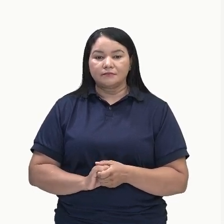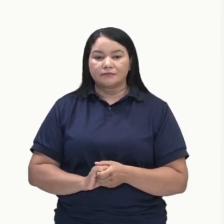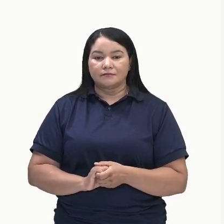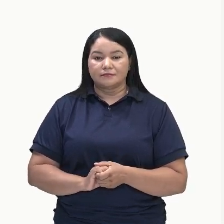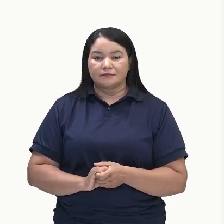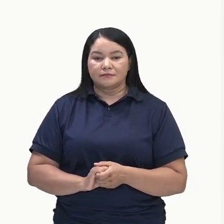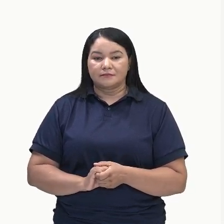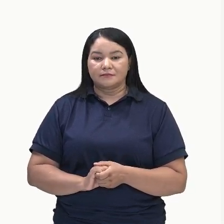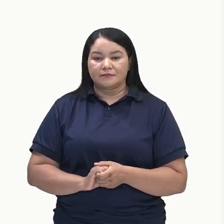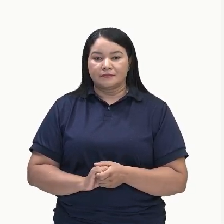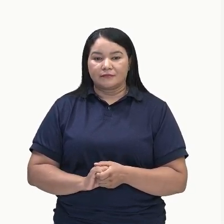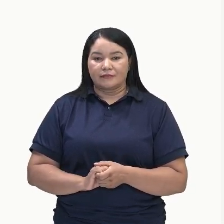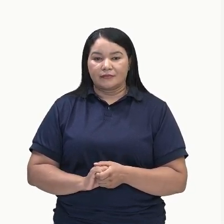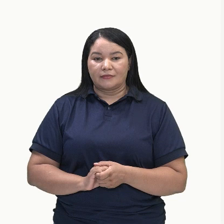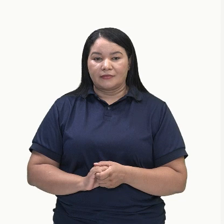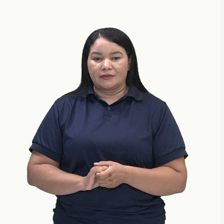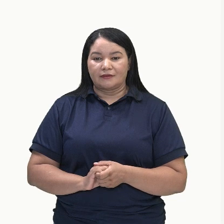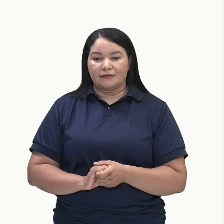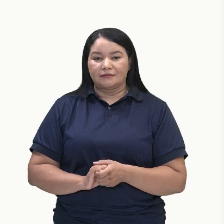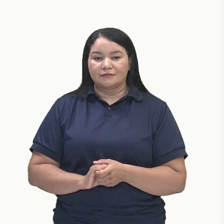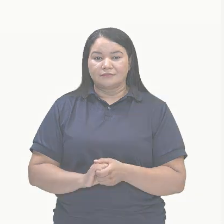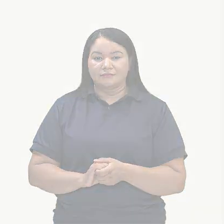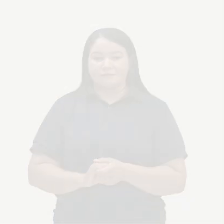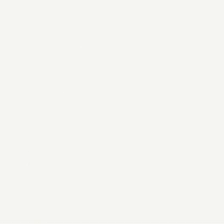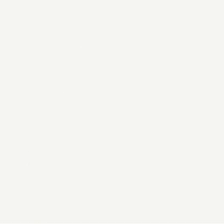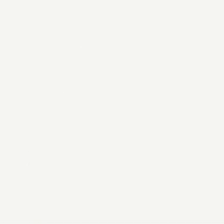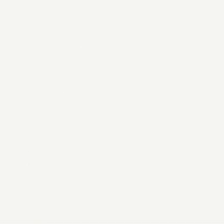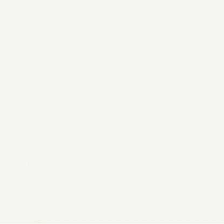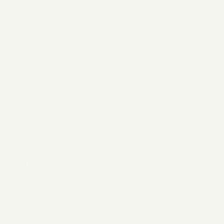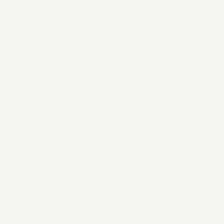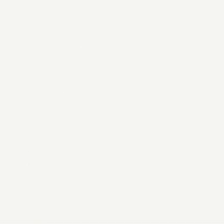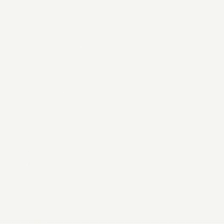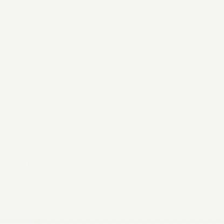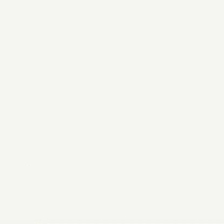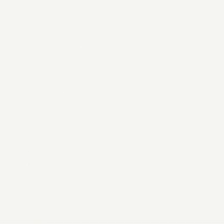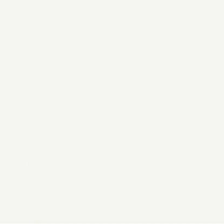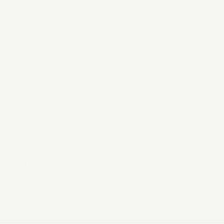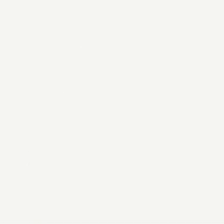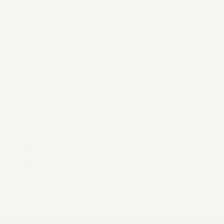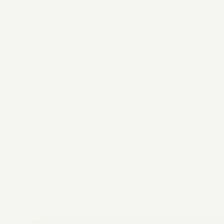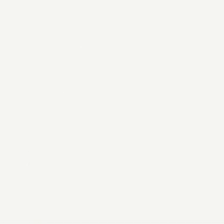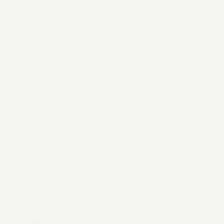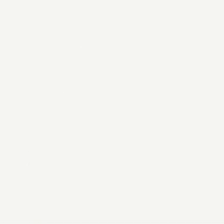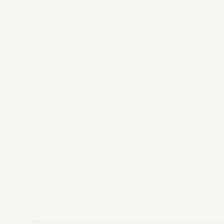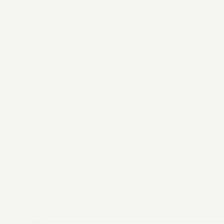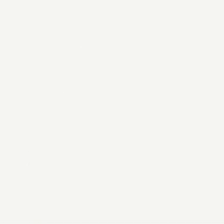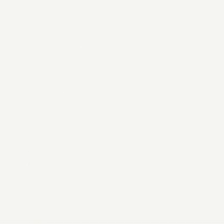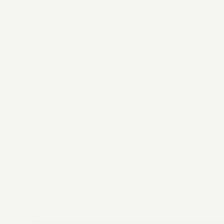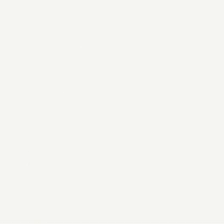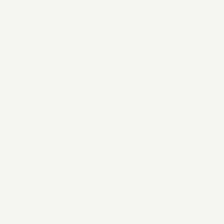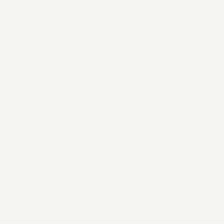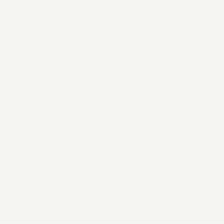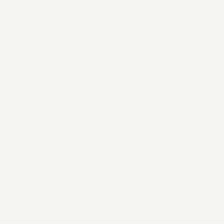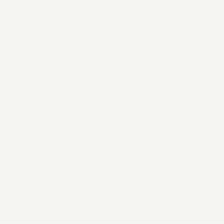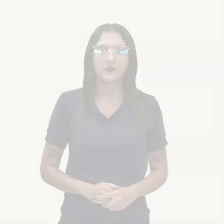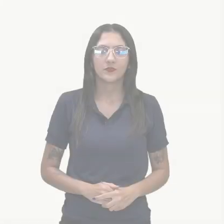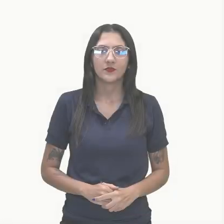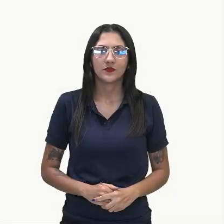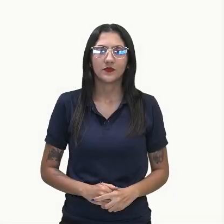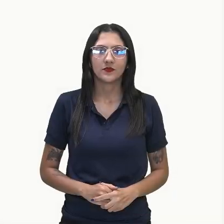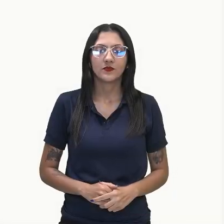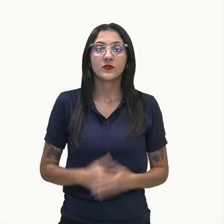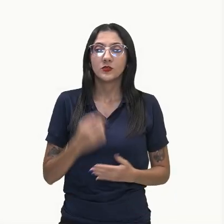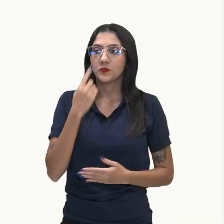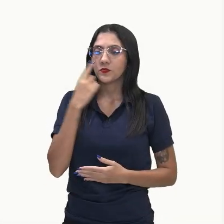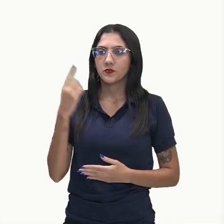iguais. Agora, no isósceles, só 2 lados vão ter medidas iguais e que aqui nós